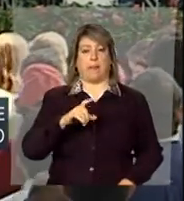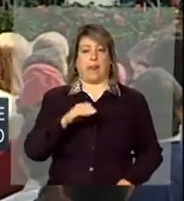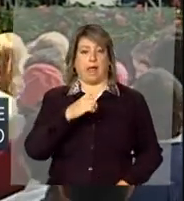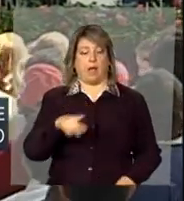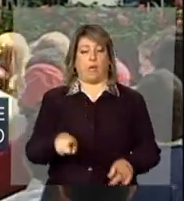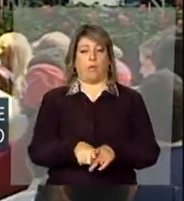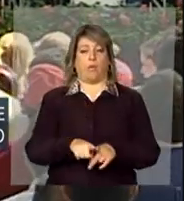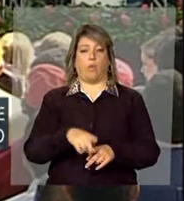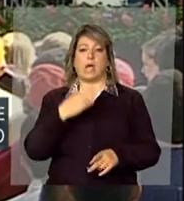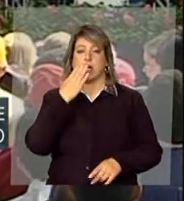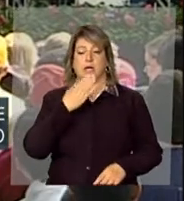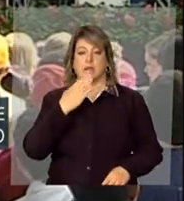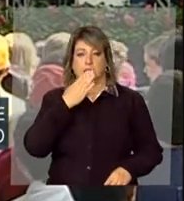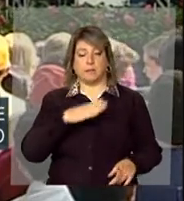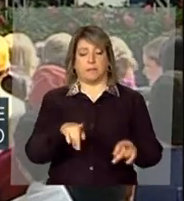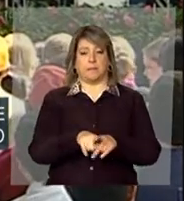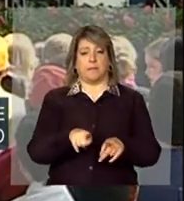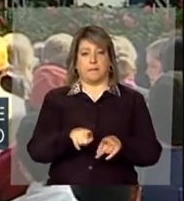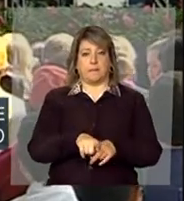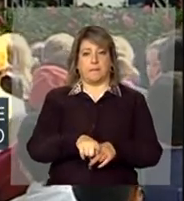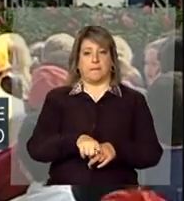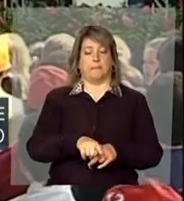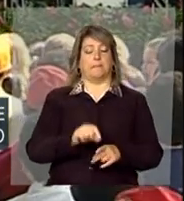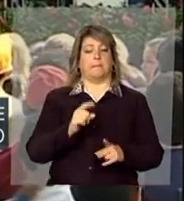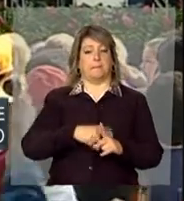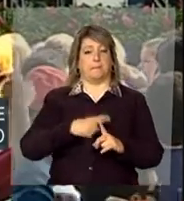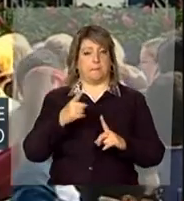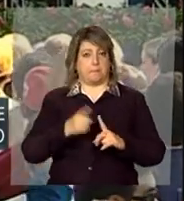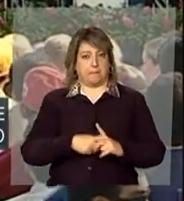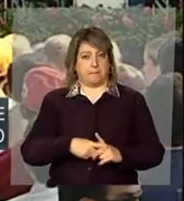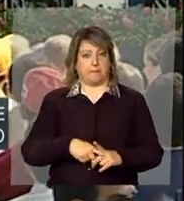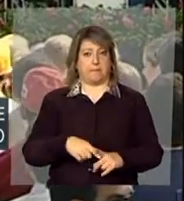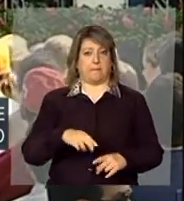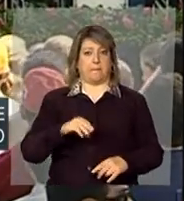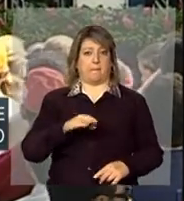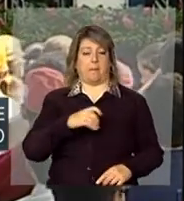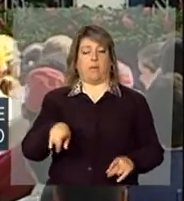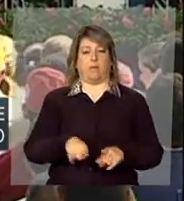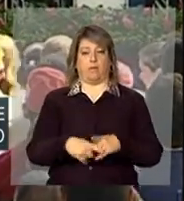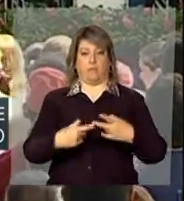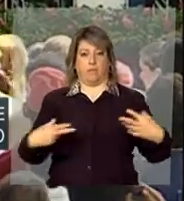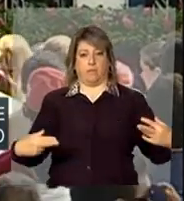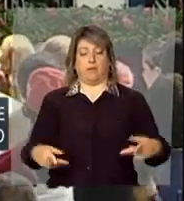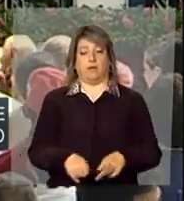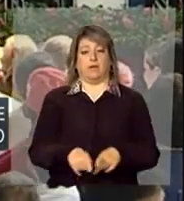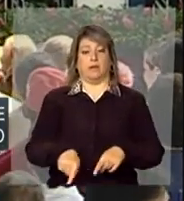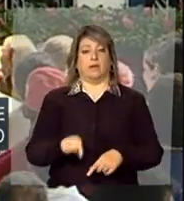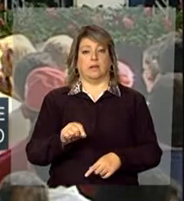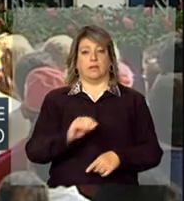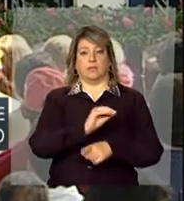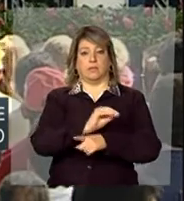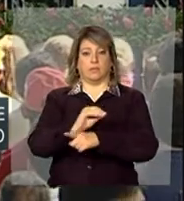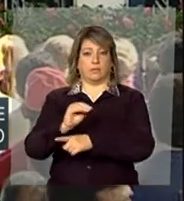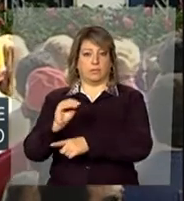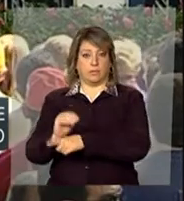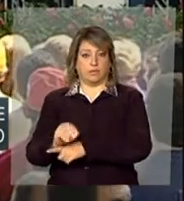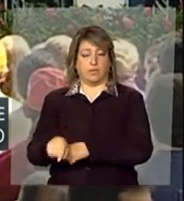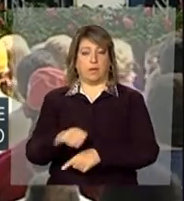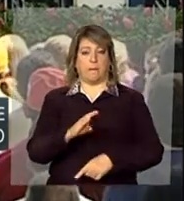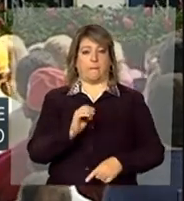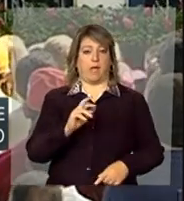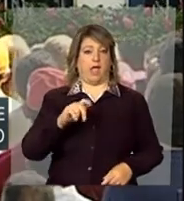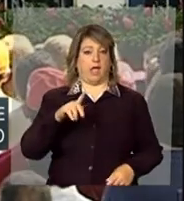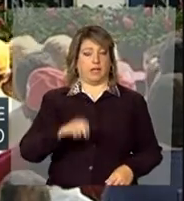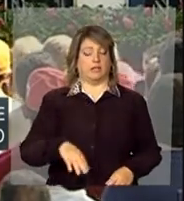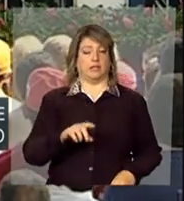goiaba, mamão e banana. Possibilitará a regularização da vazão do rio Piauí a partir da barragem